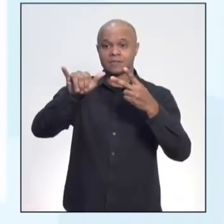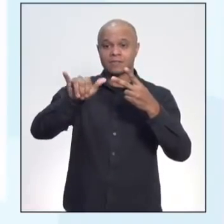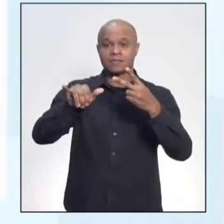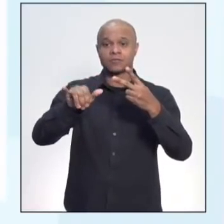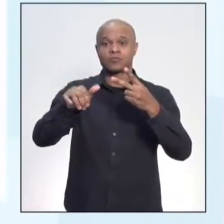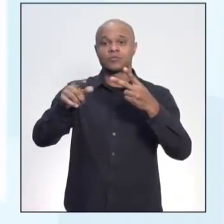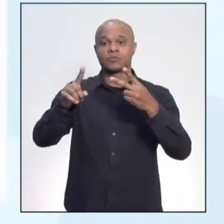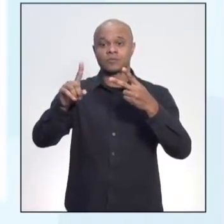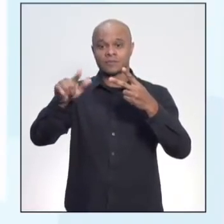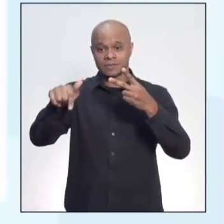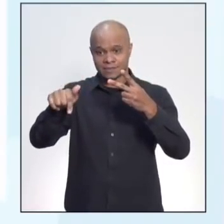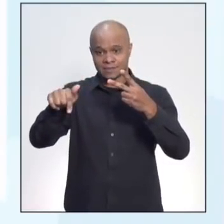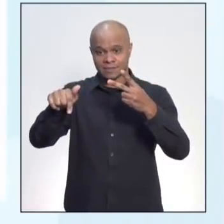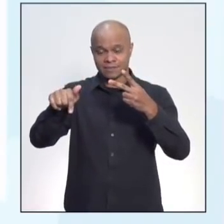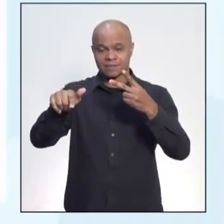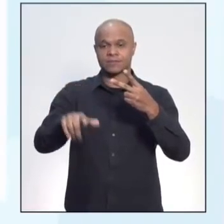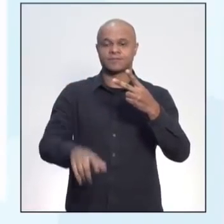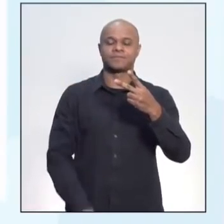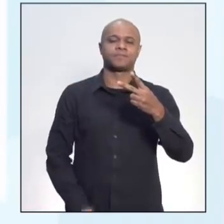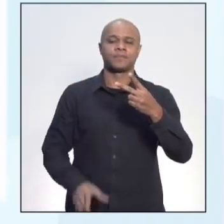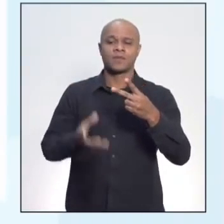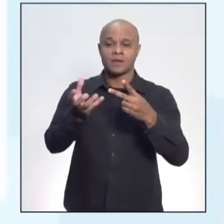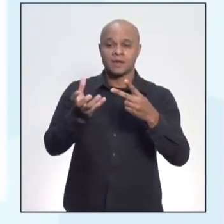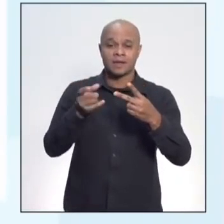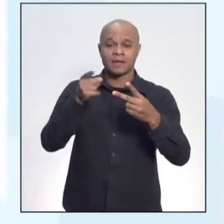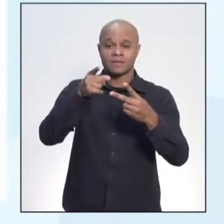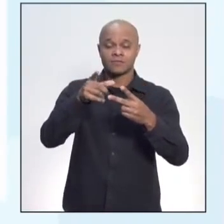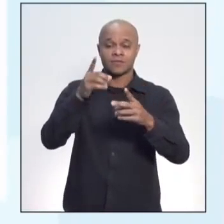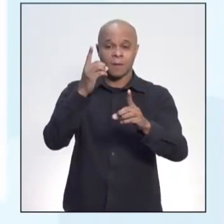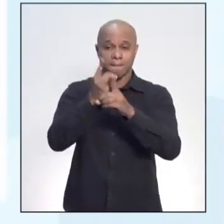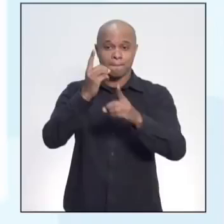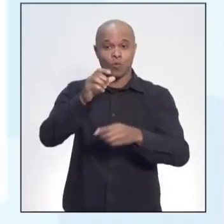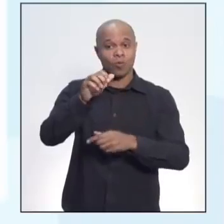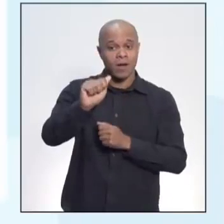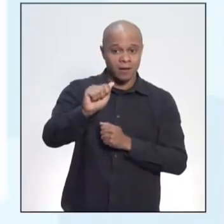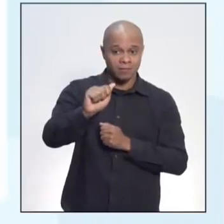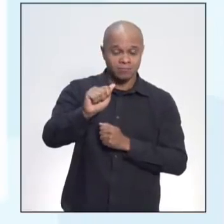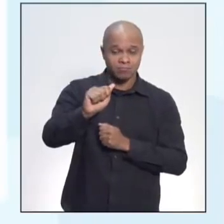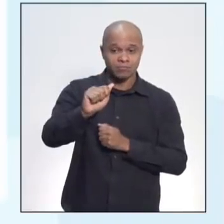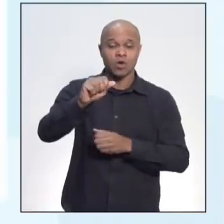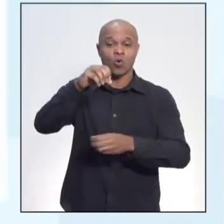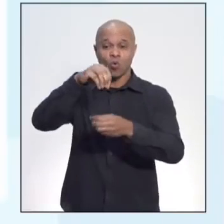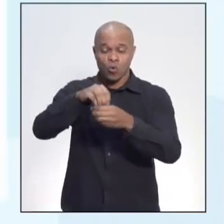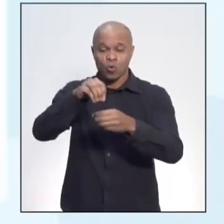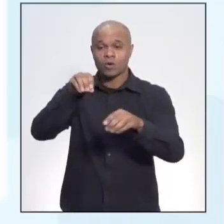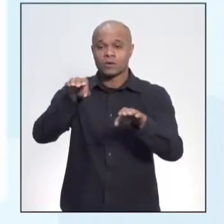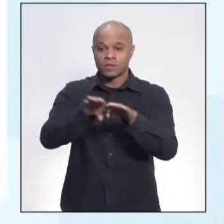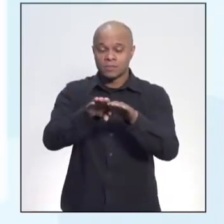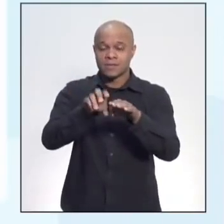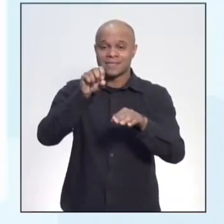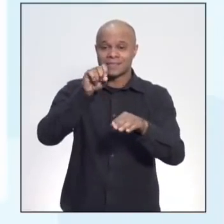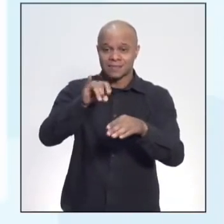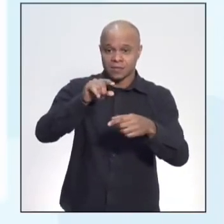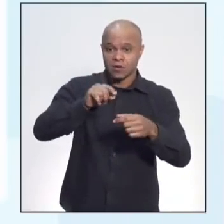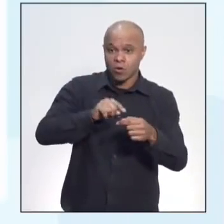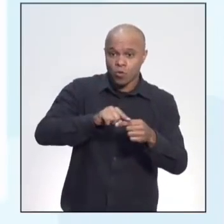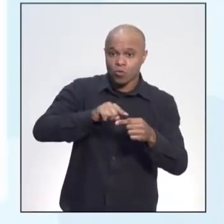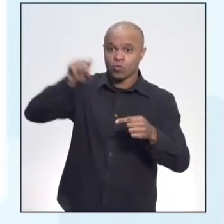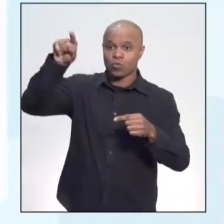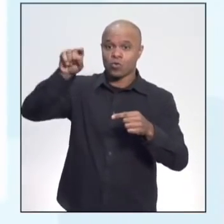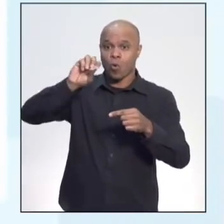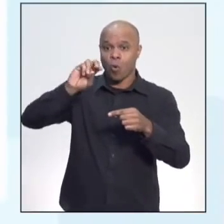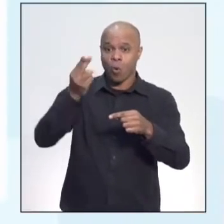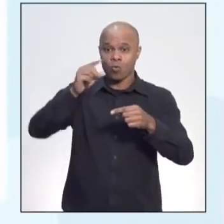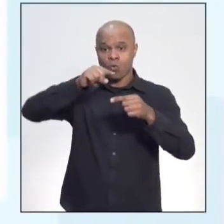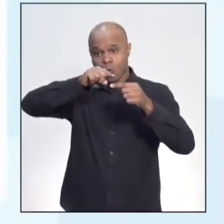valendo 17. Então, eu quero que você ache o coeficiente A. Além disso, coloca para mim lá se é crescente ou decrescente.